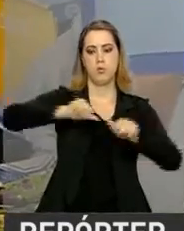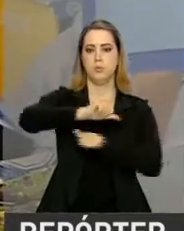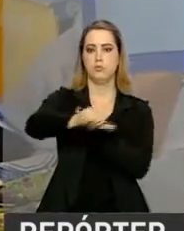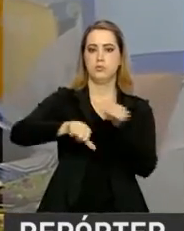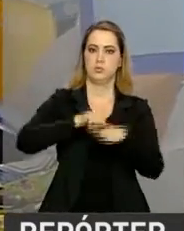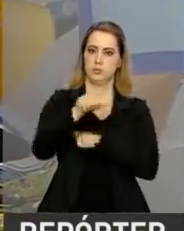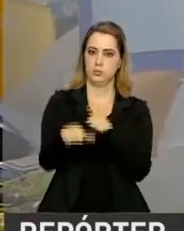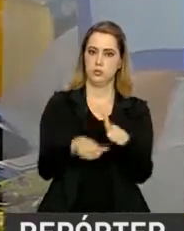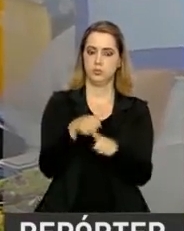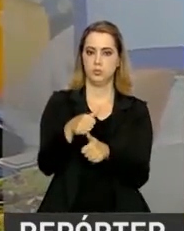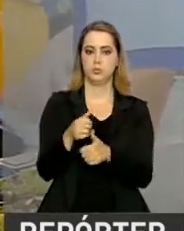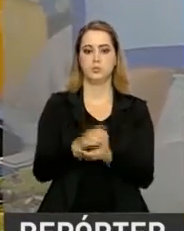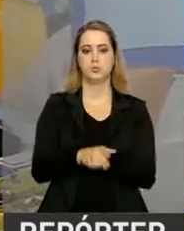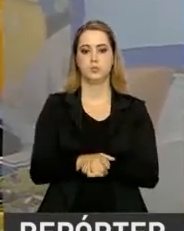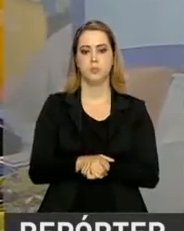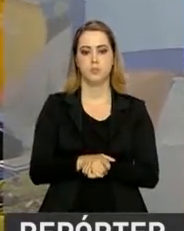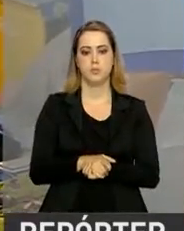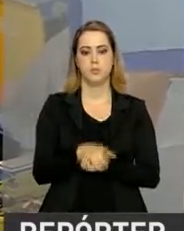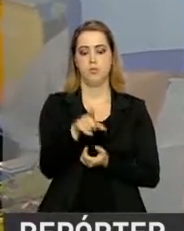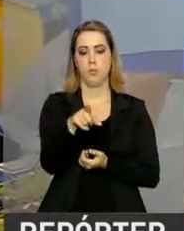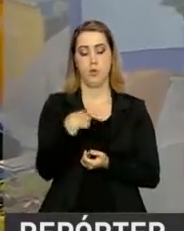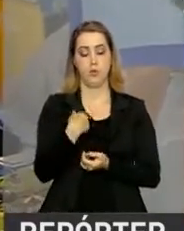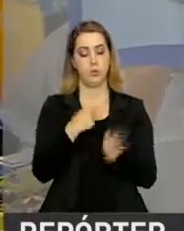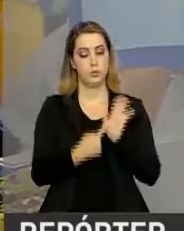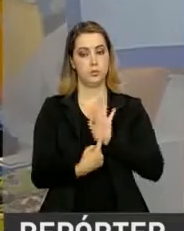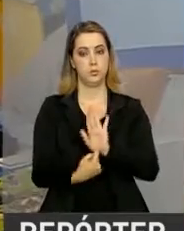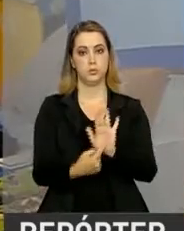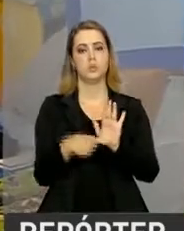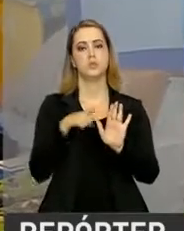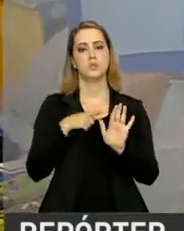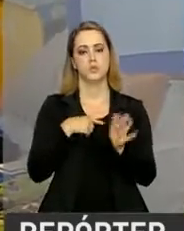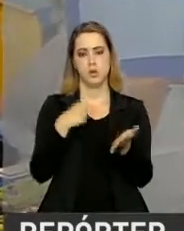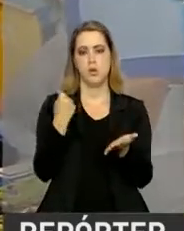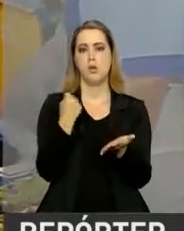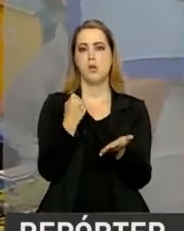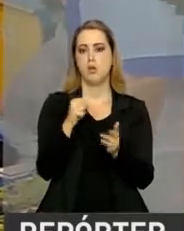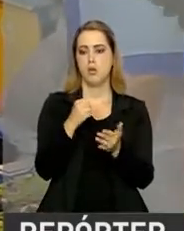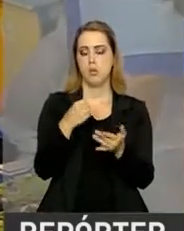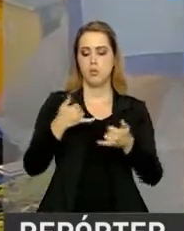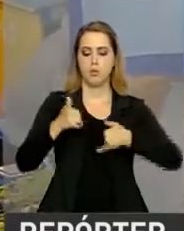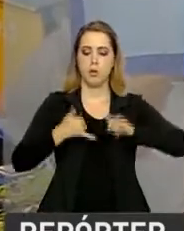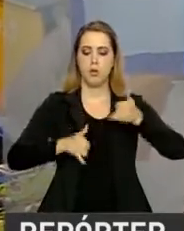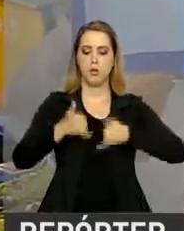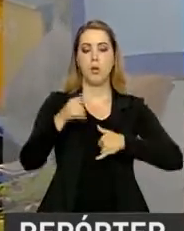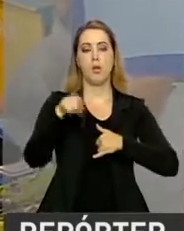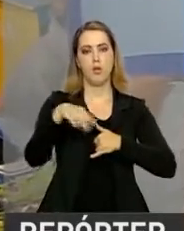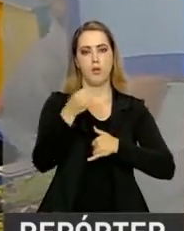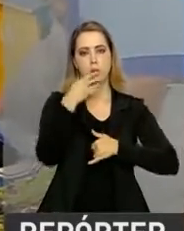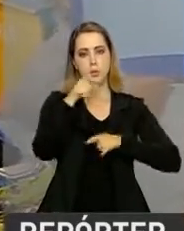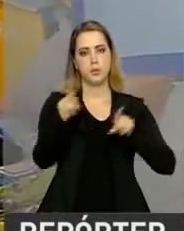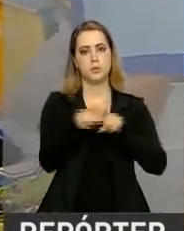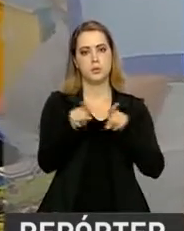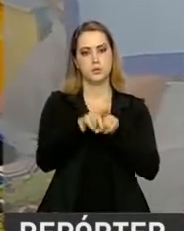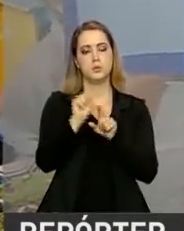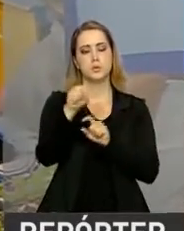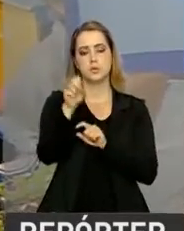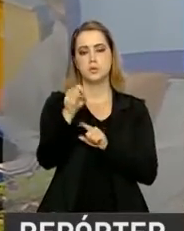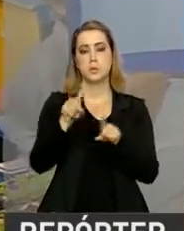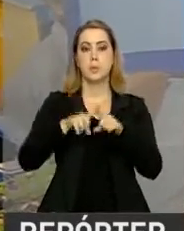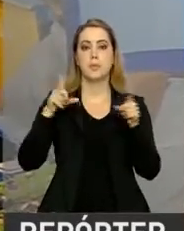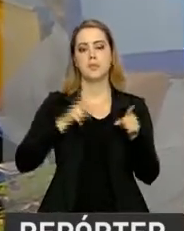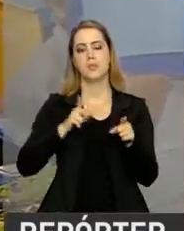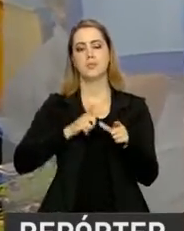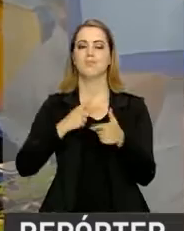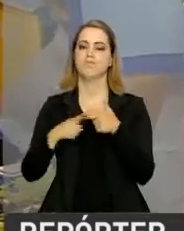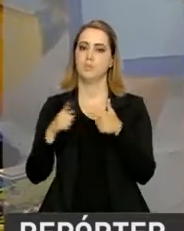mostramos que podem ter alguns benefícios e também mais difícil um exemplo de benefício é que algumas pessoas bonitas pode causar